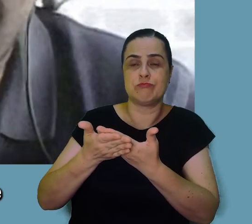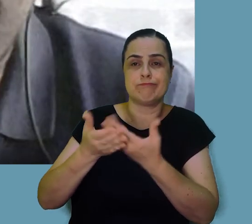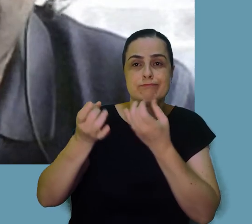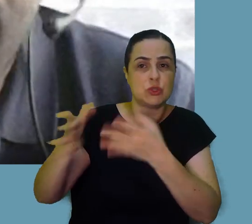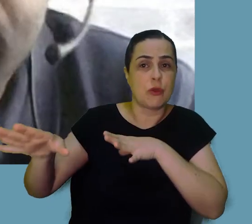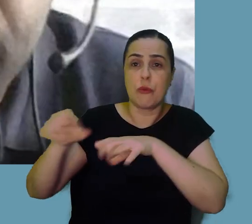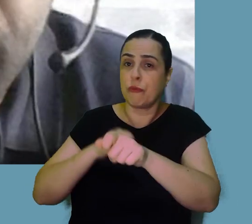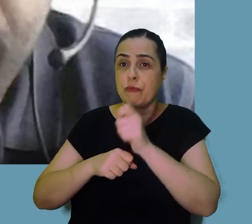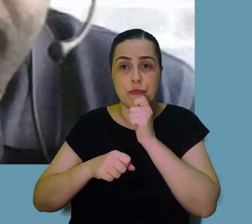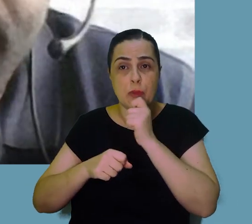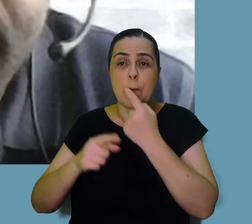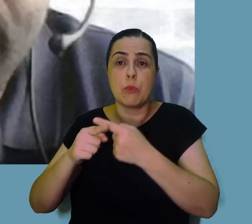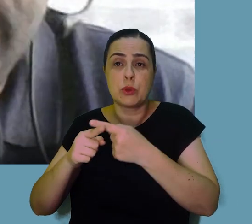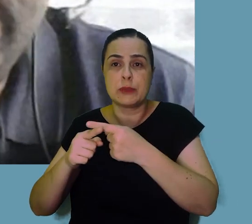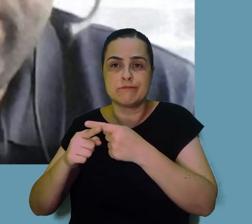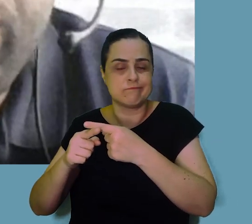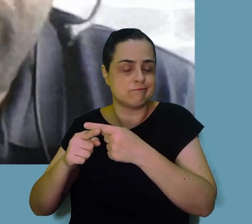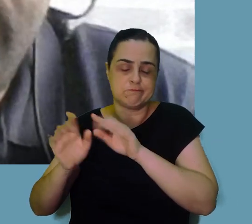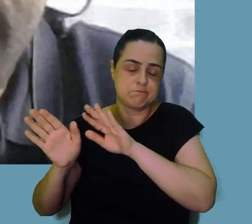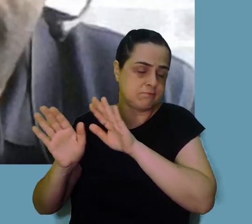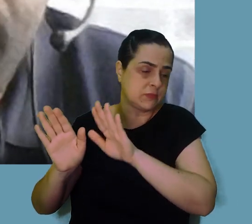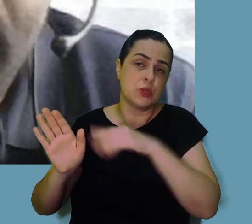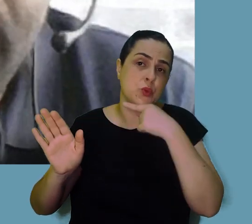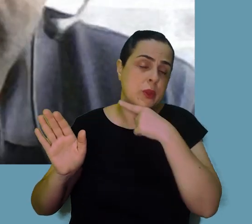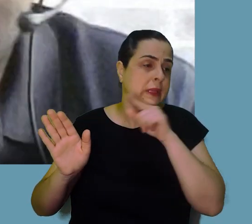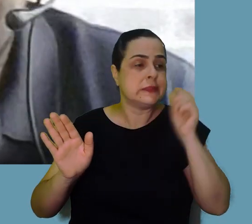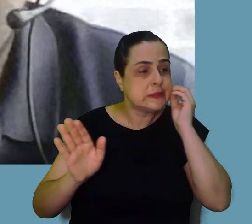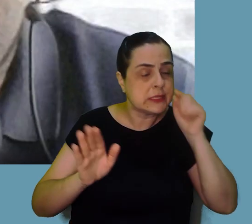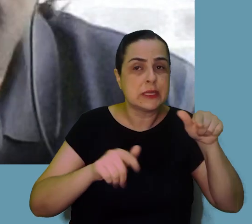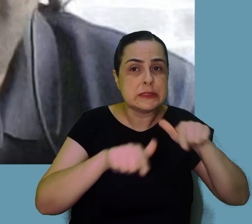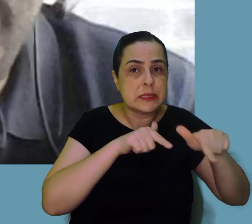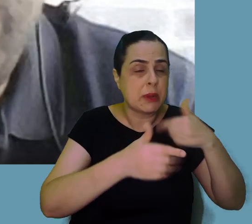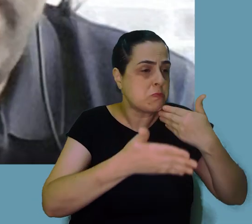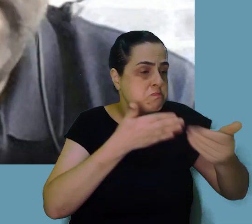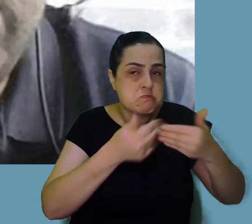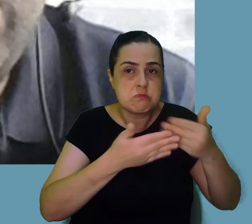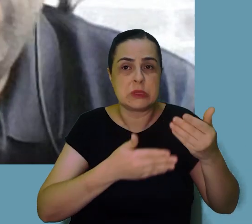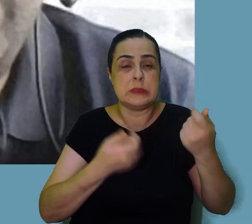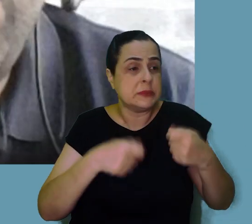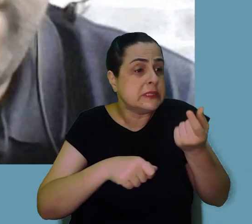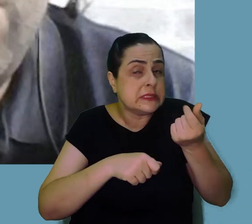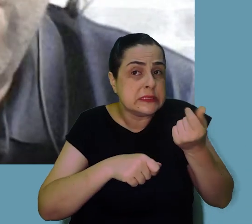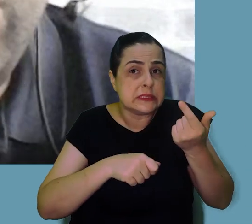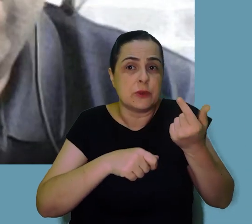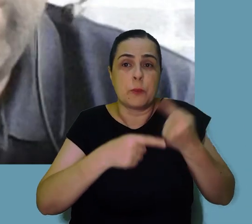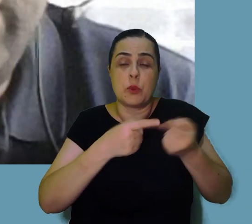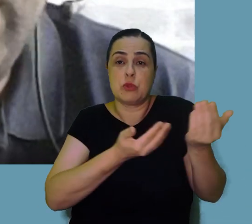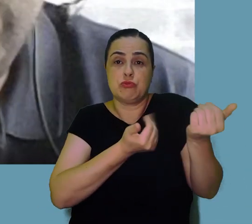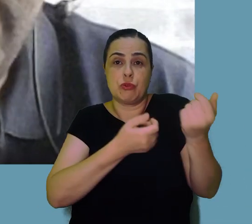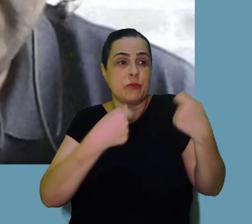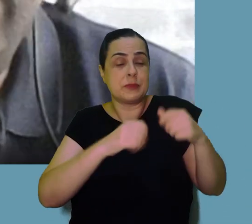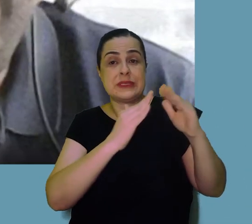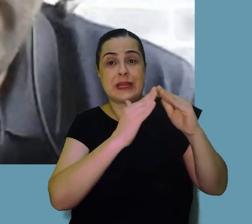não consegue absorver essa mão de obra de maneira estruturada e regular, esse jovem se vê na obrigação de contribuir com o